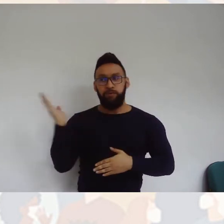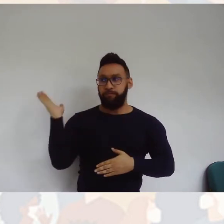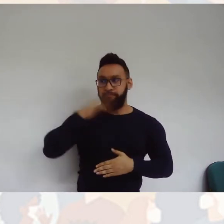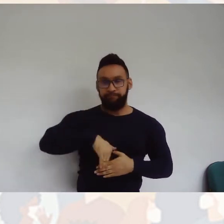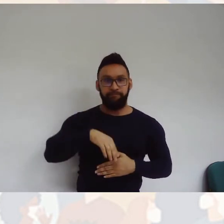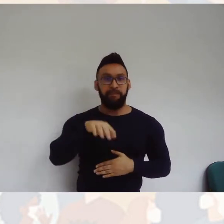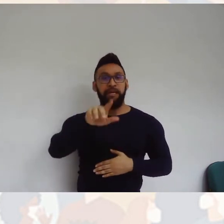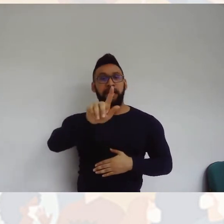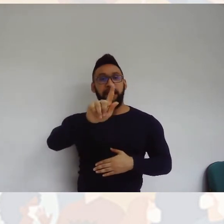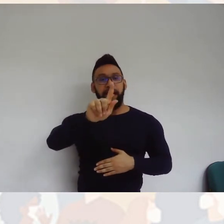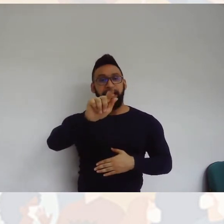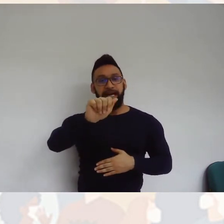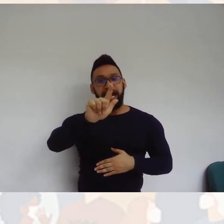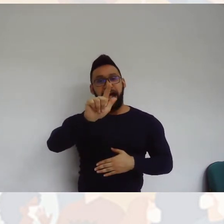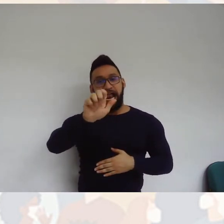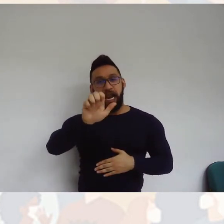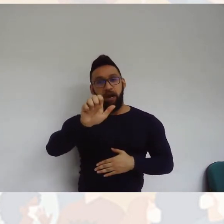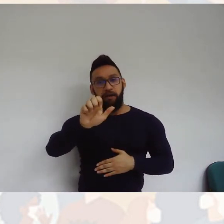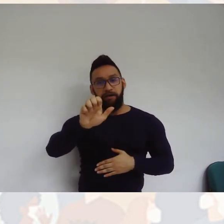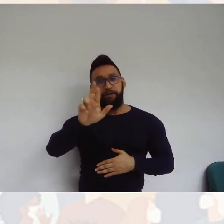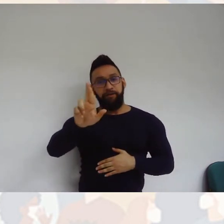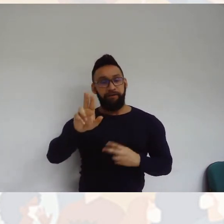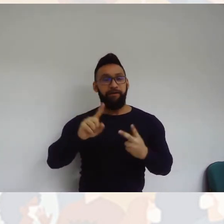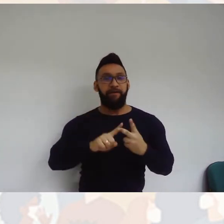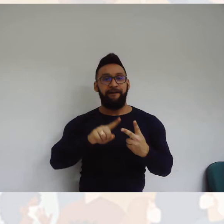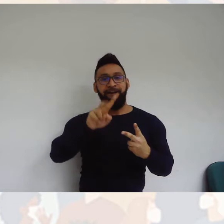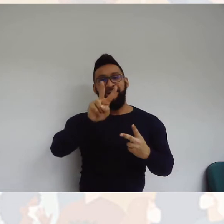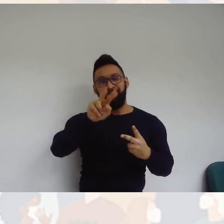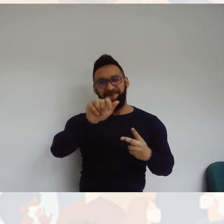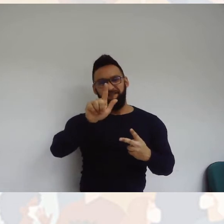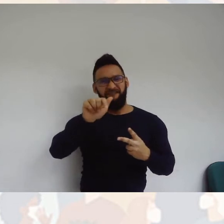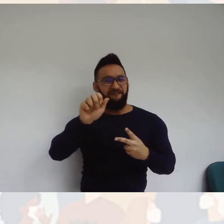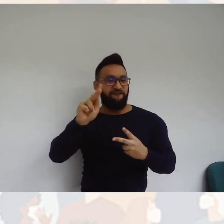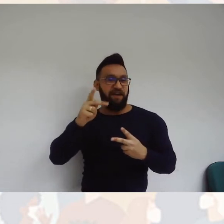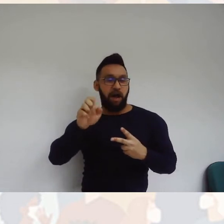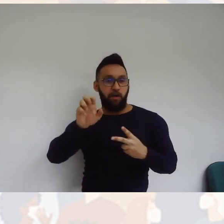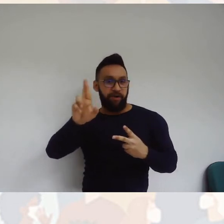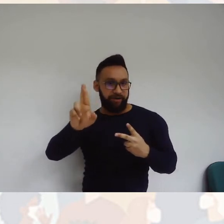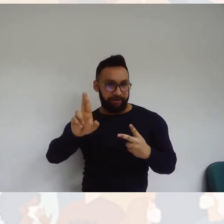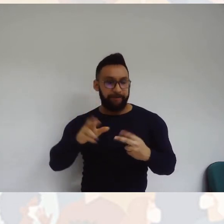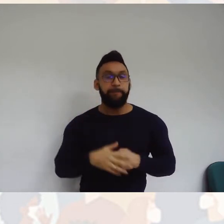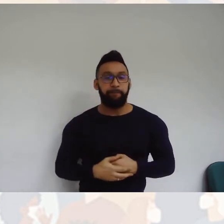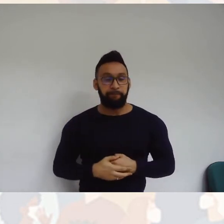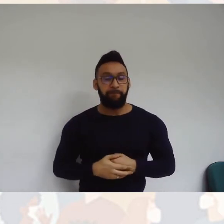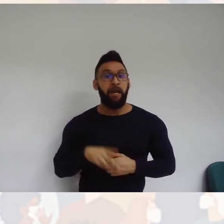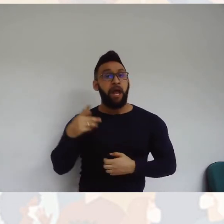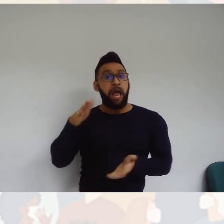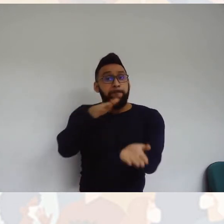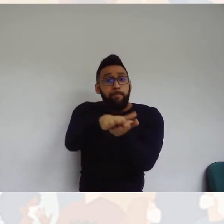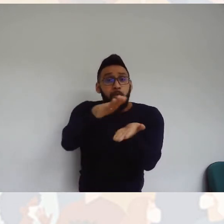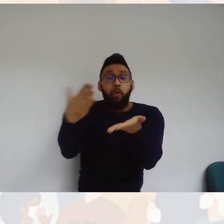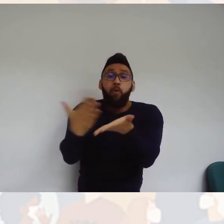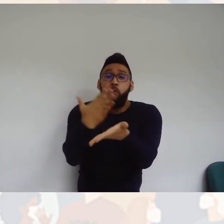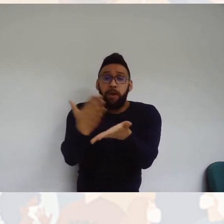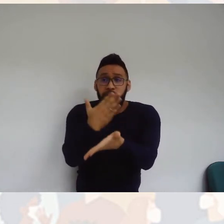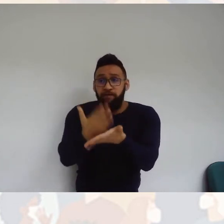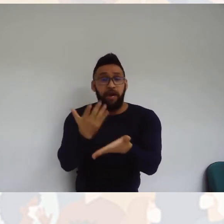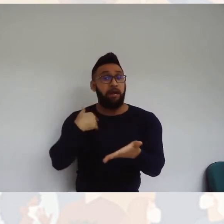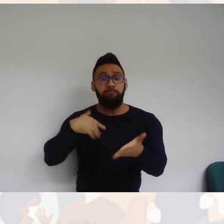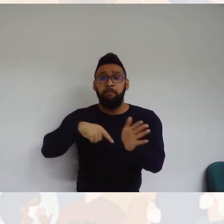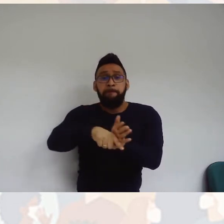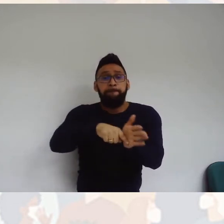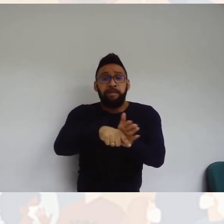Gall e Irvine, ela tem um livro de 2019 em que elas colocam todo esse trabalho